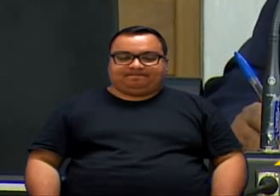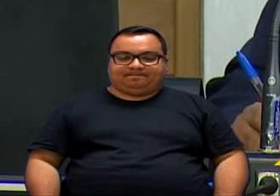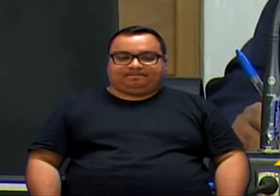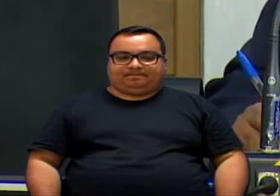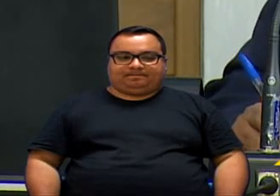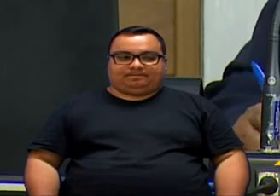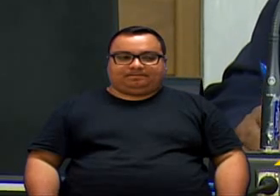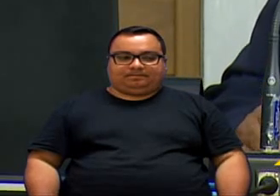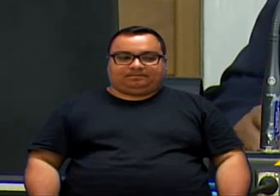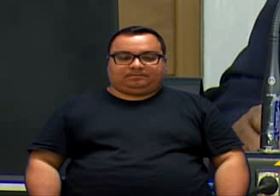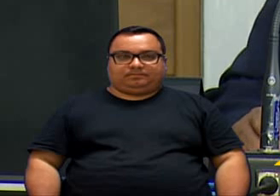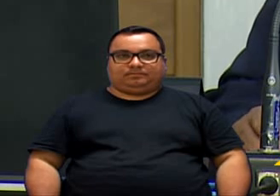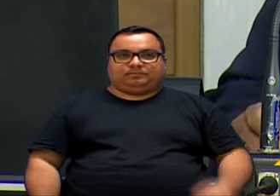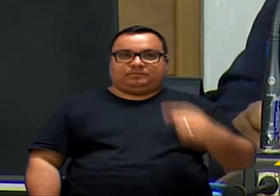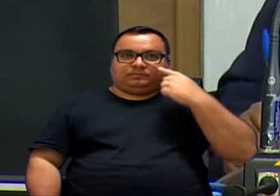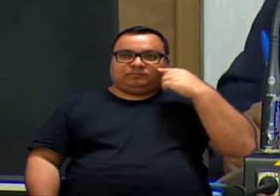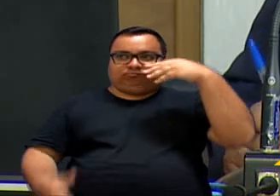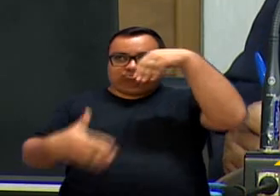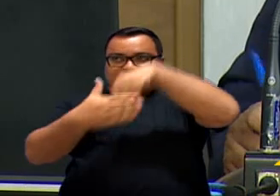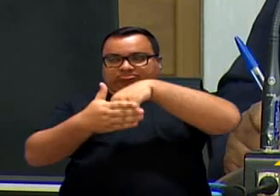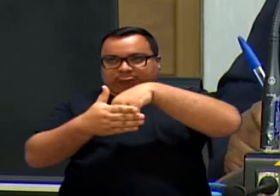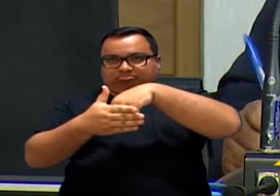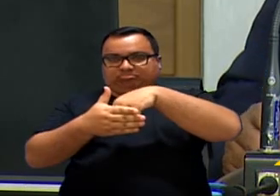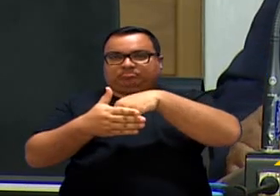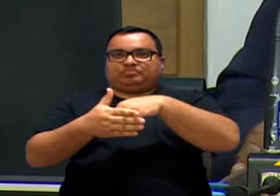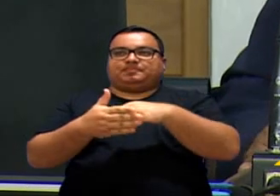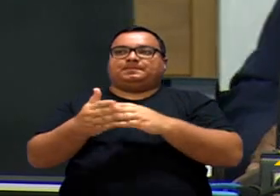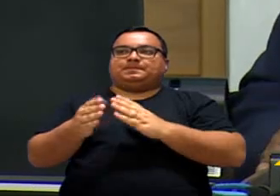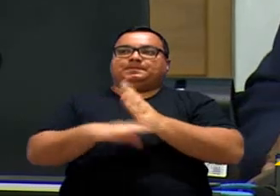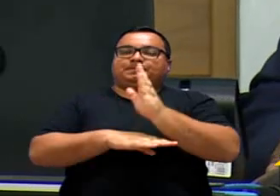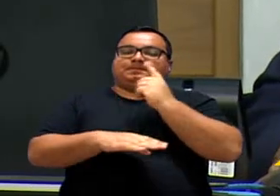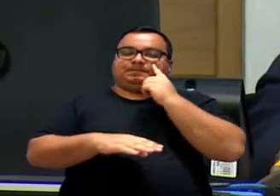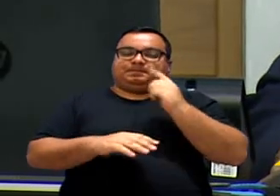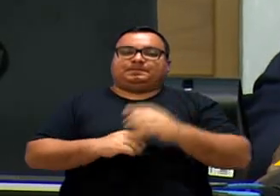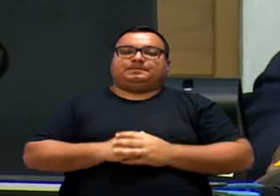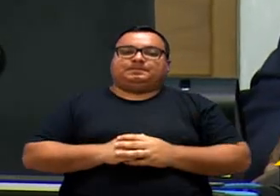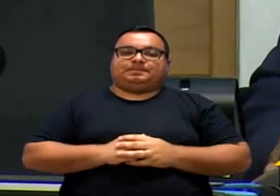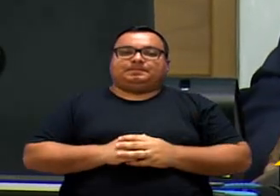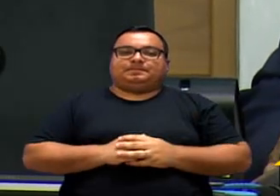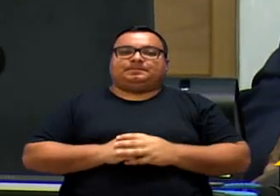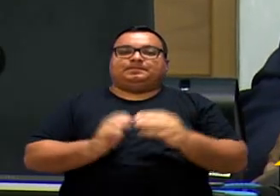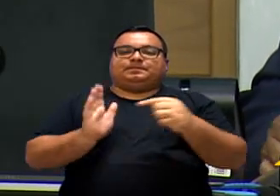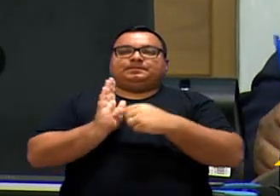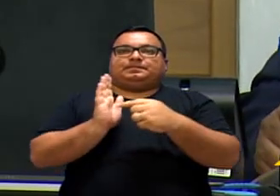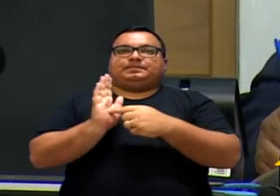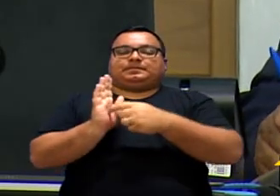Eu coloco em votação, os vereadores concordam, permanece como estão, aprovado. Requerimento